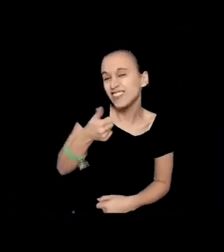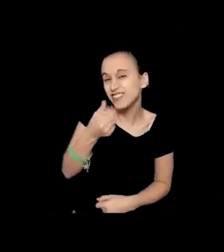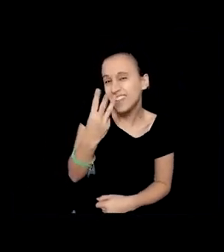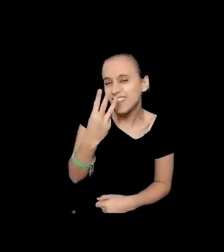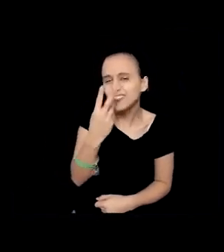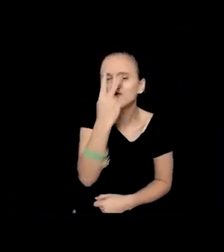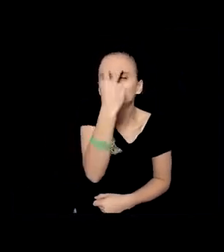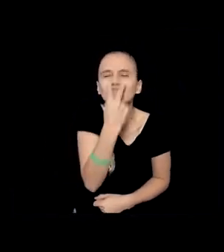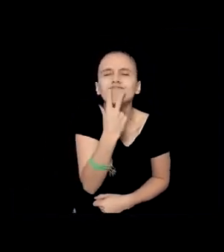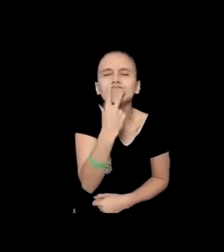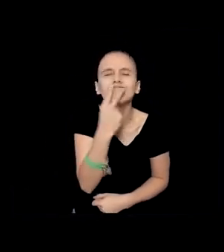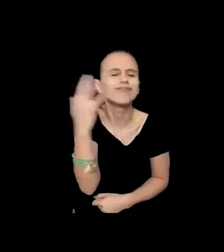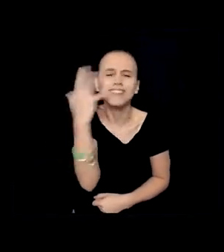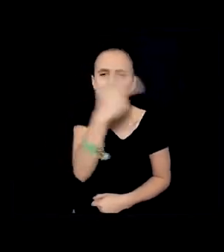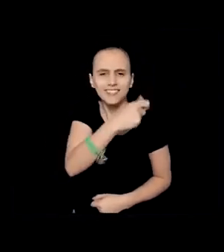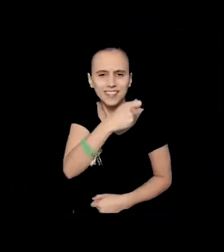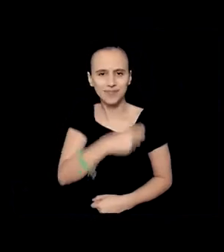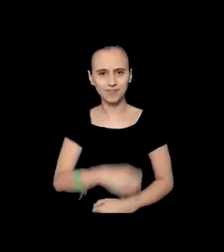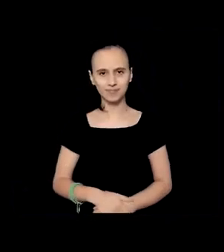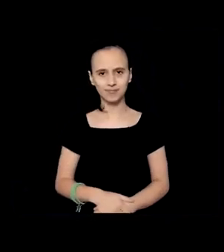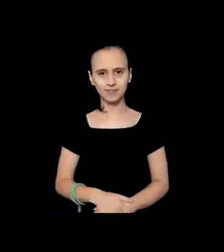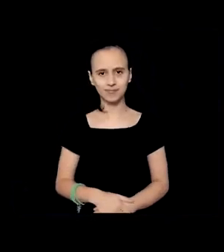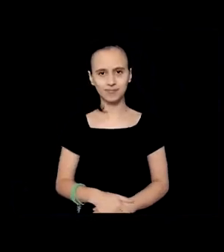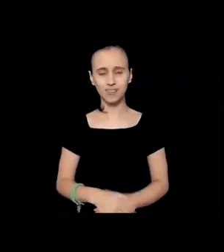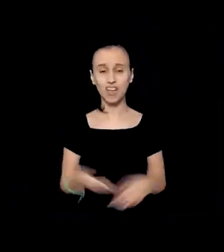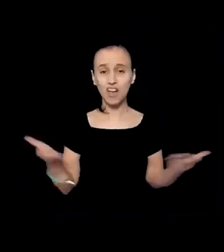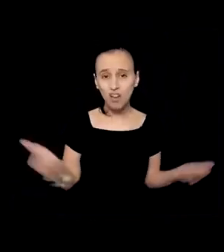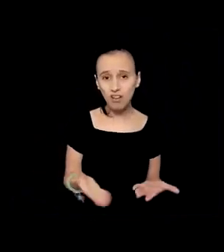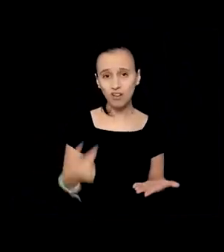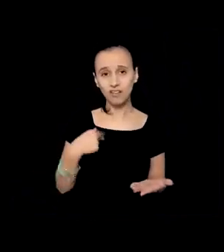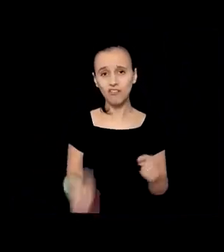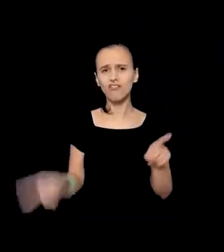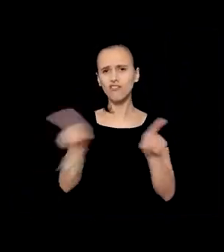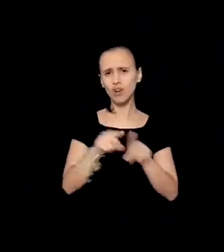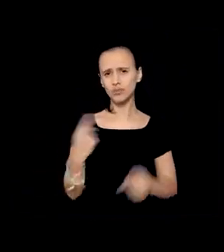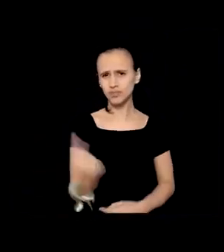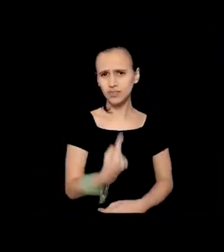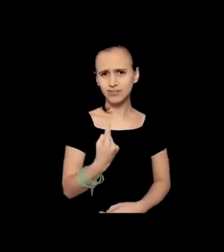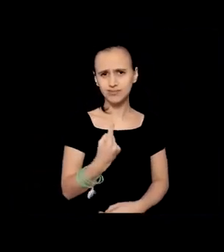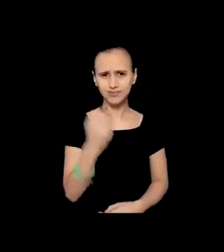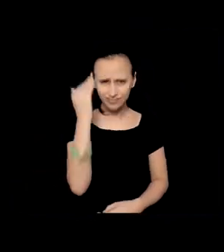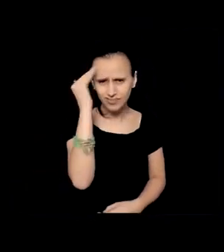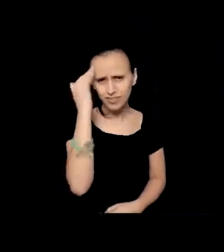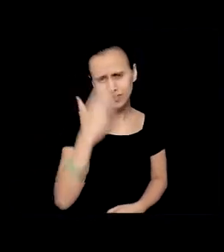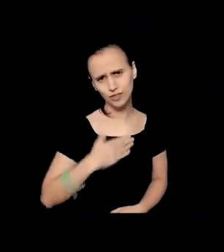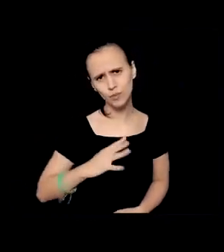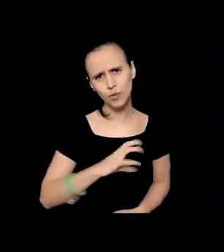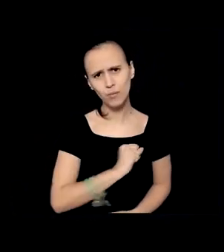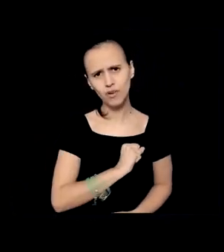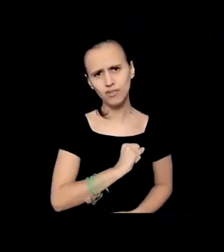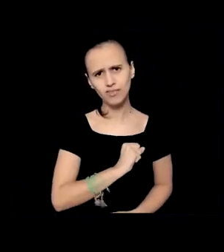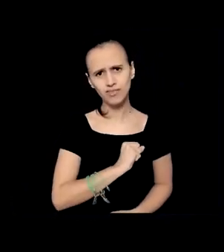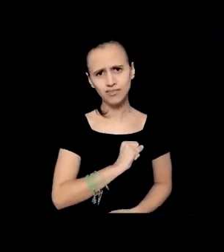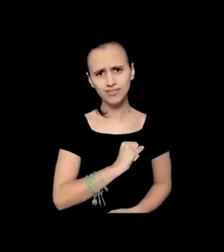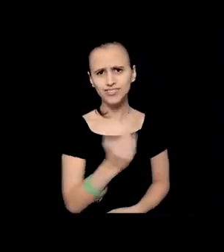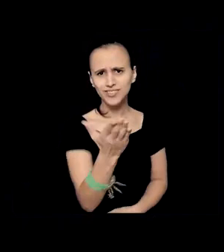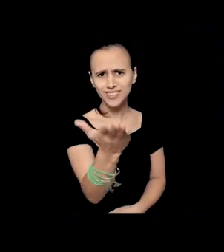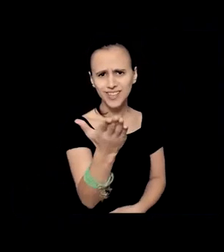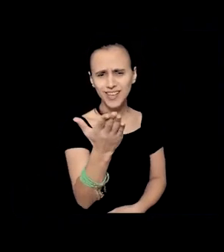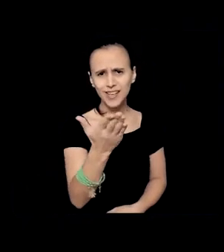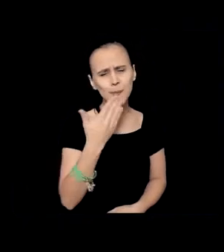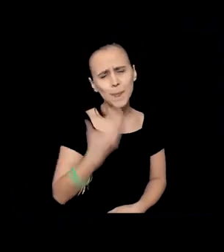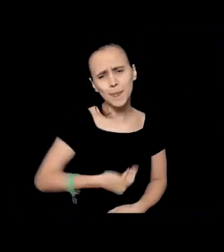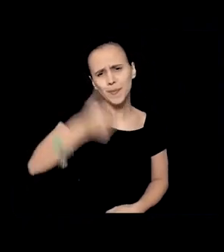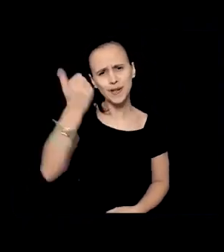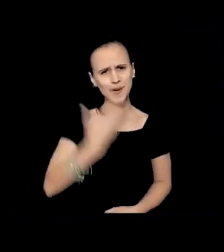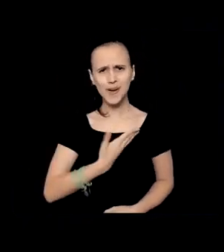e cega. Tem 13 anos. Nessa solidão que eu existo agora, eu volto pra outra solidão. Entende, meu amor? Entende,